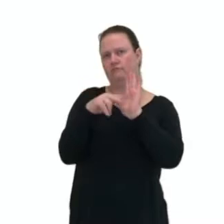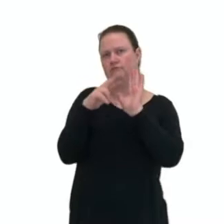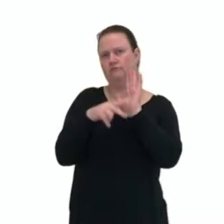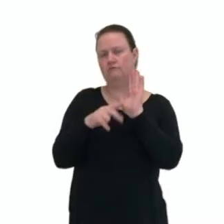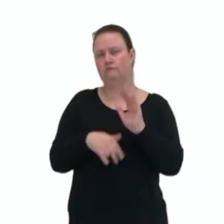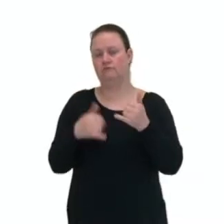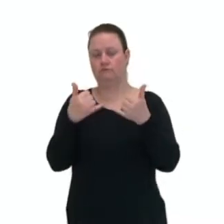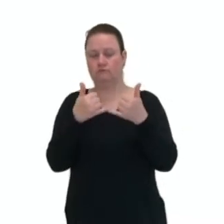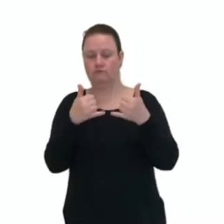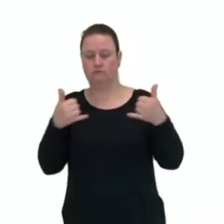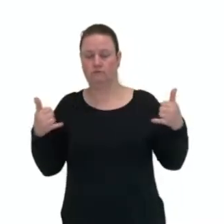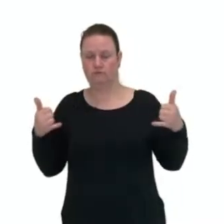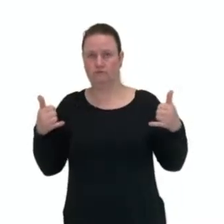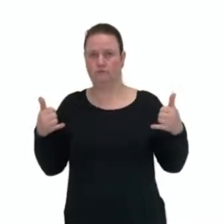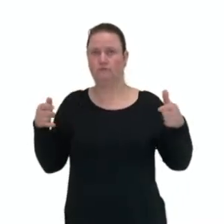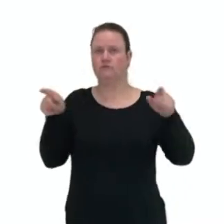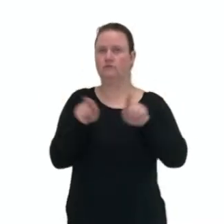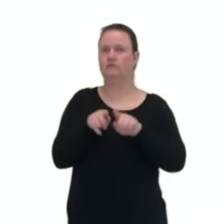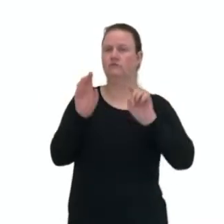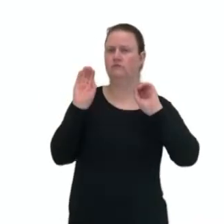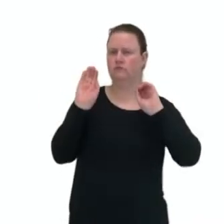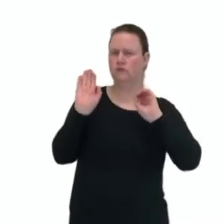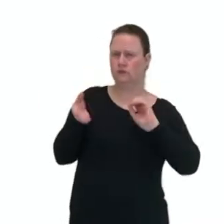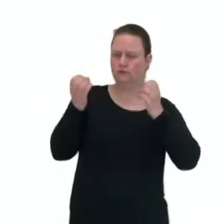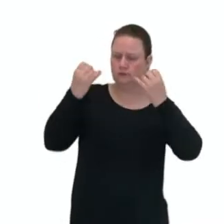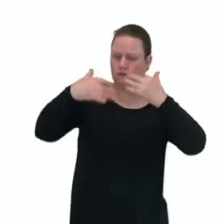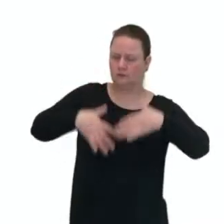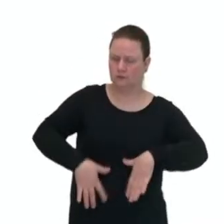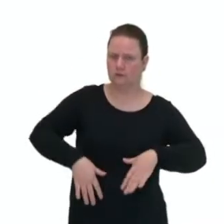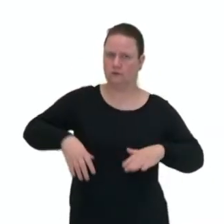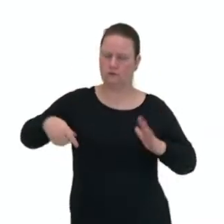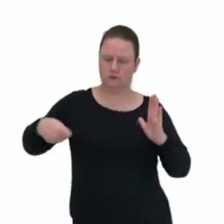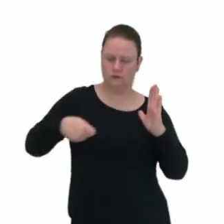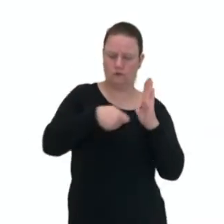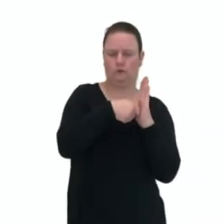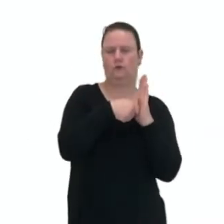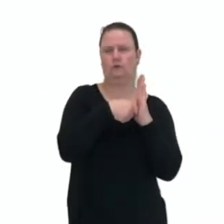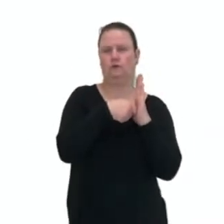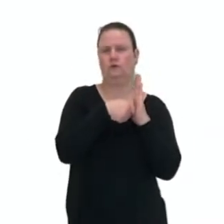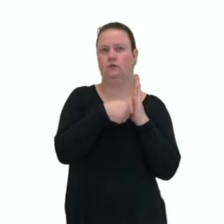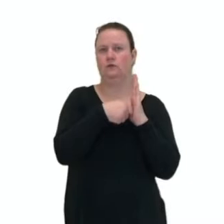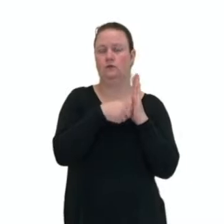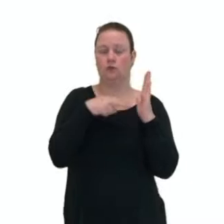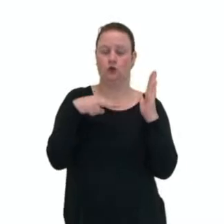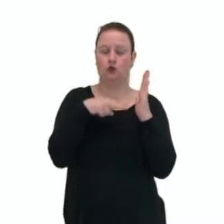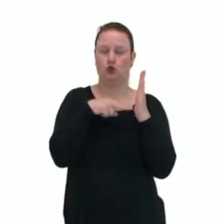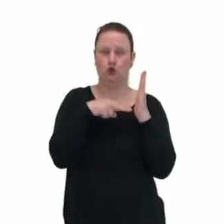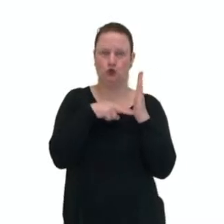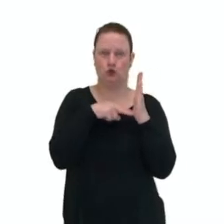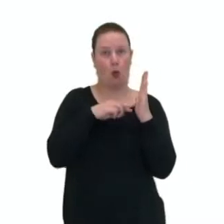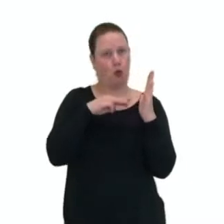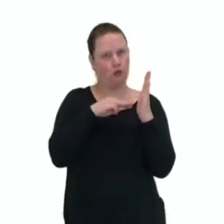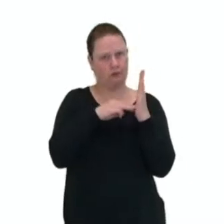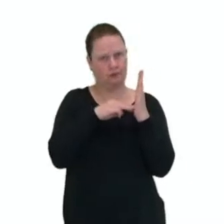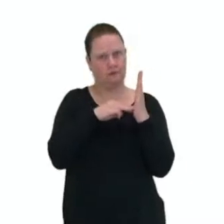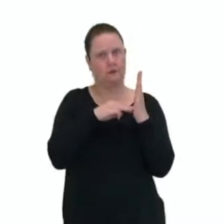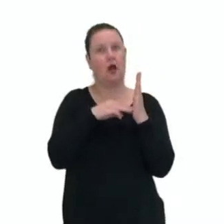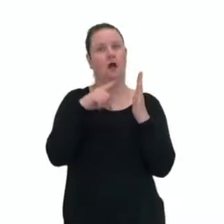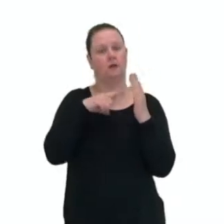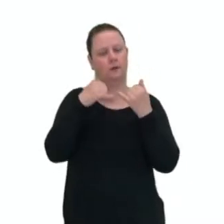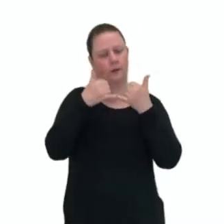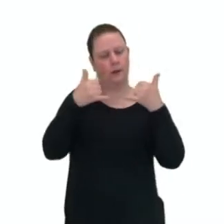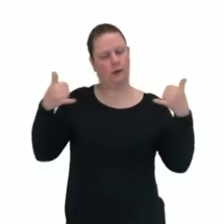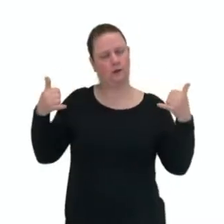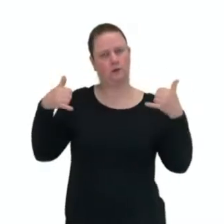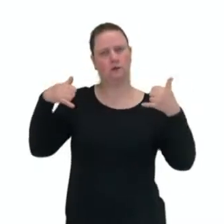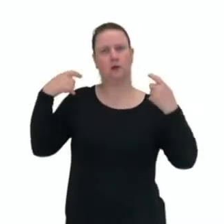fio condutor. Nós falamos, ligamos o equipamento na tomada, então tem que ter esse fio, que